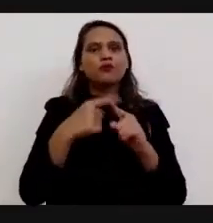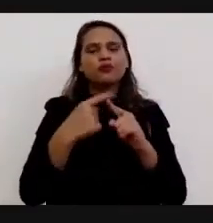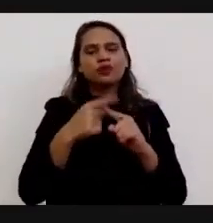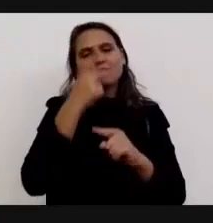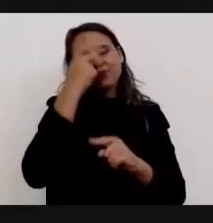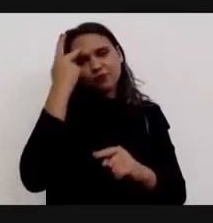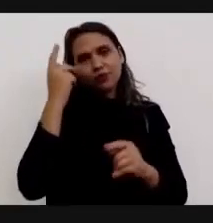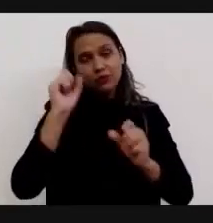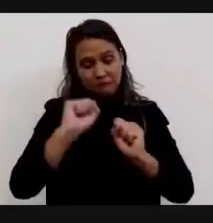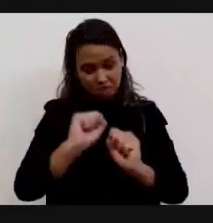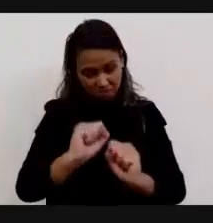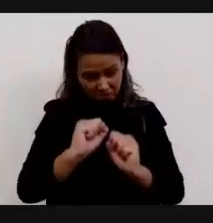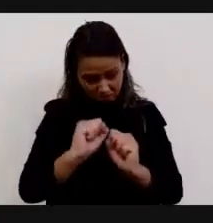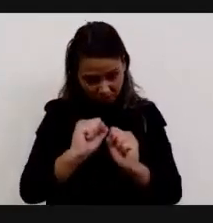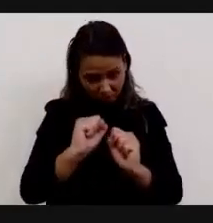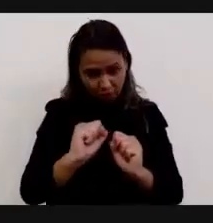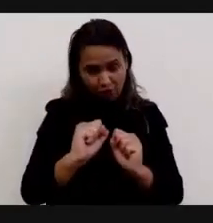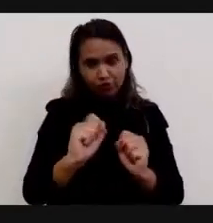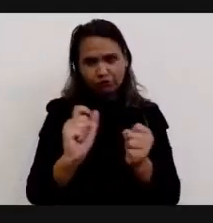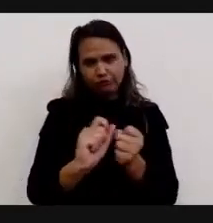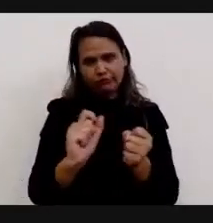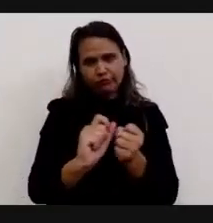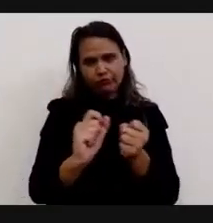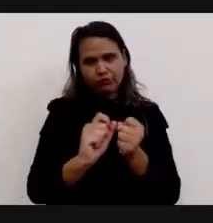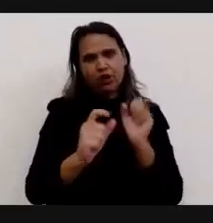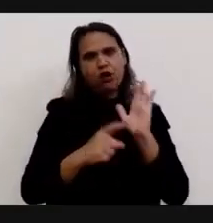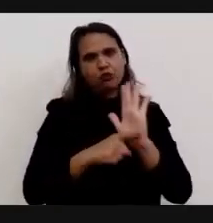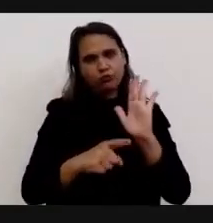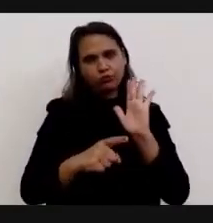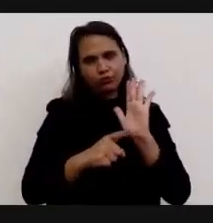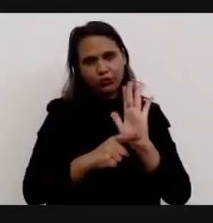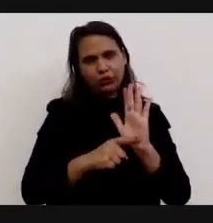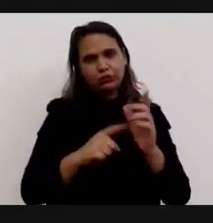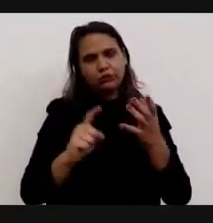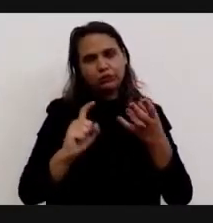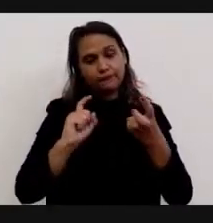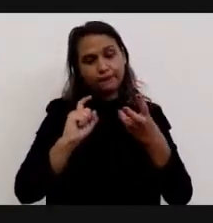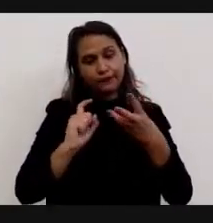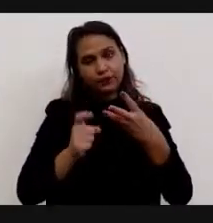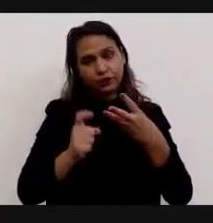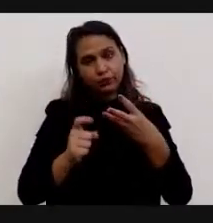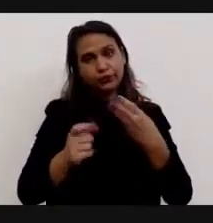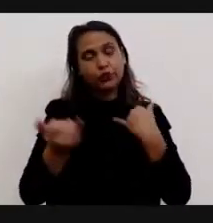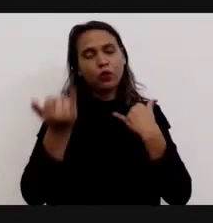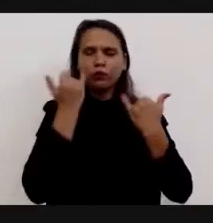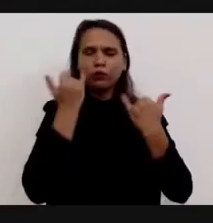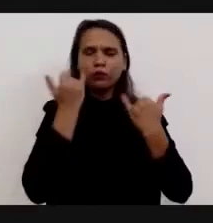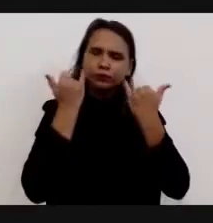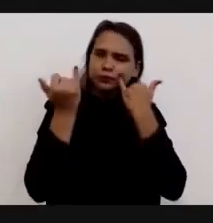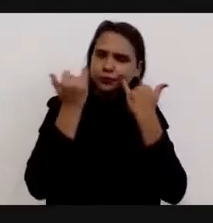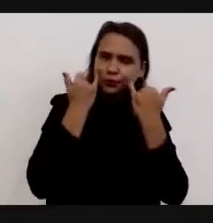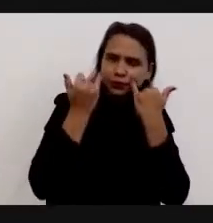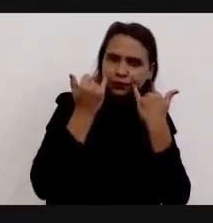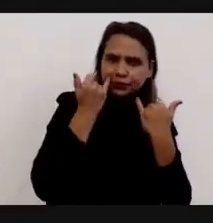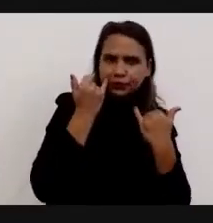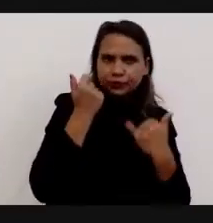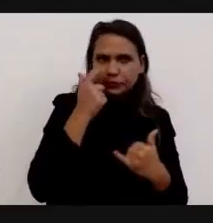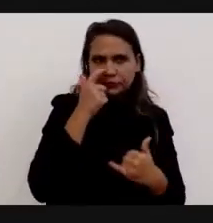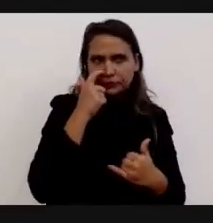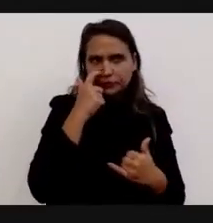no caso, os parlamentares e os líderes do Executivo, poderem resolver com informações que sejam